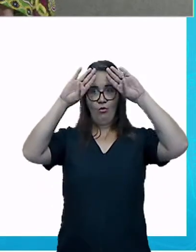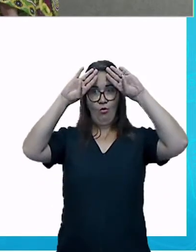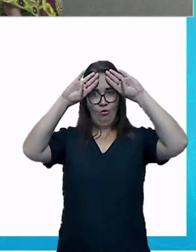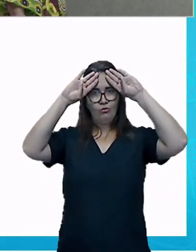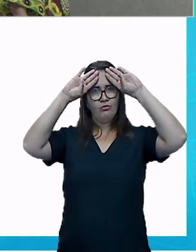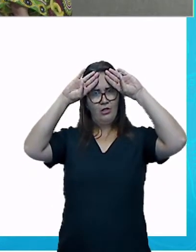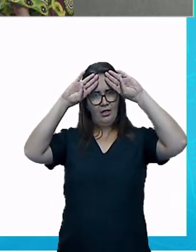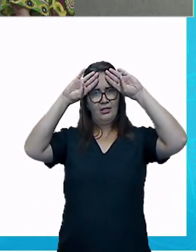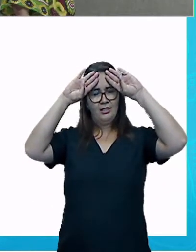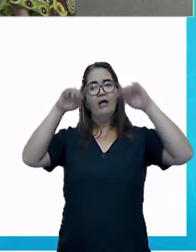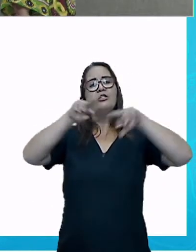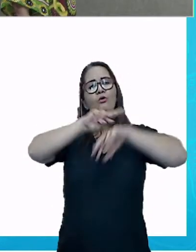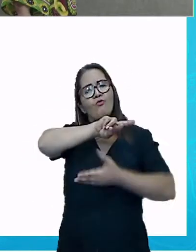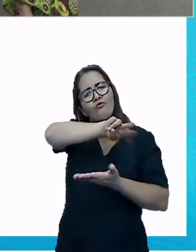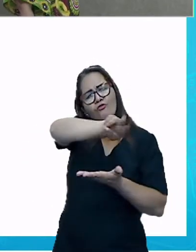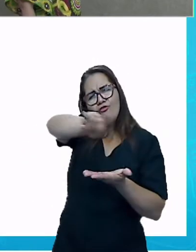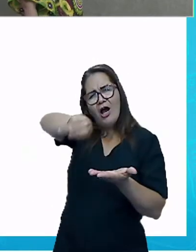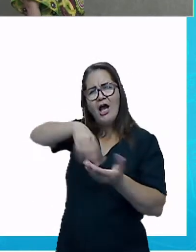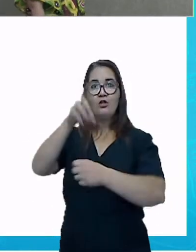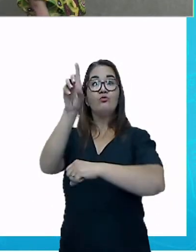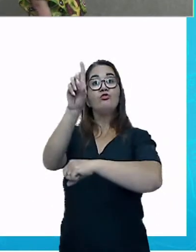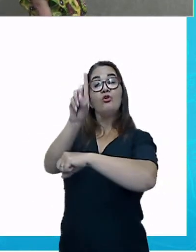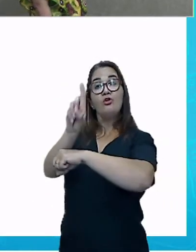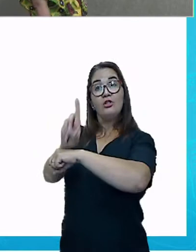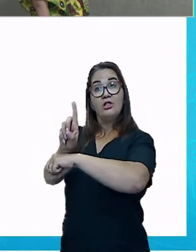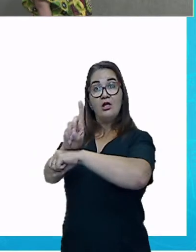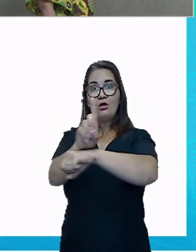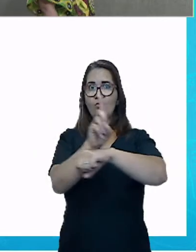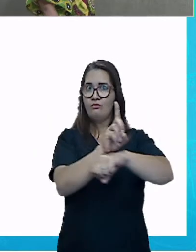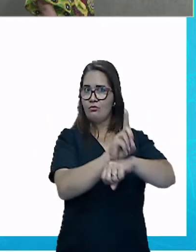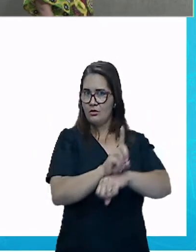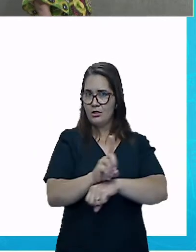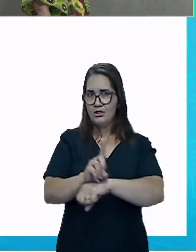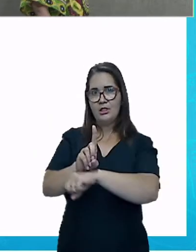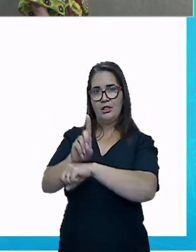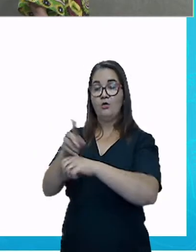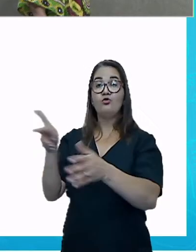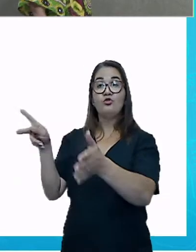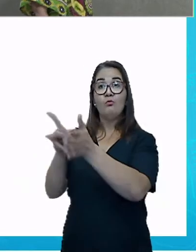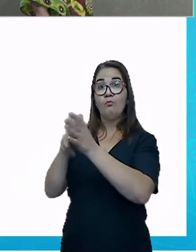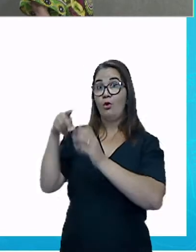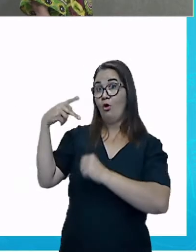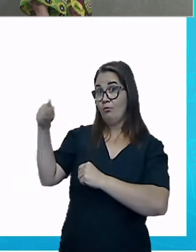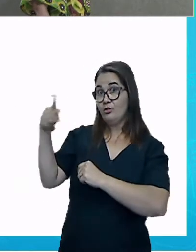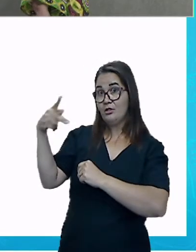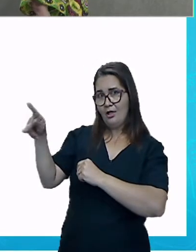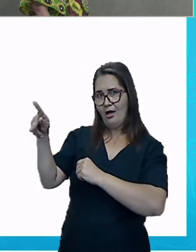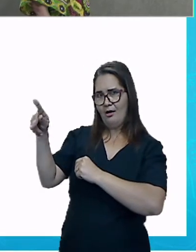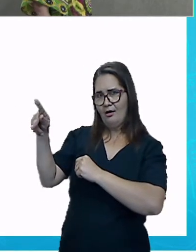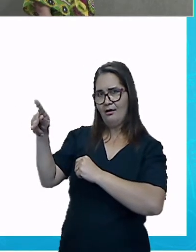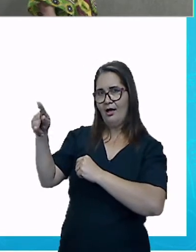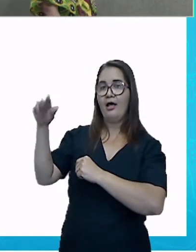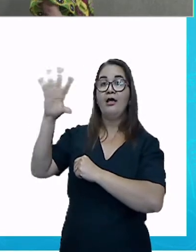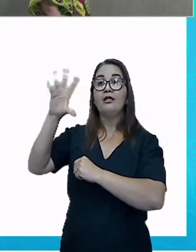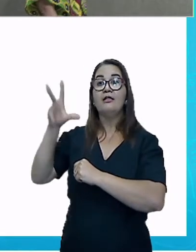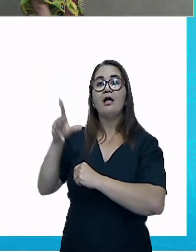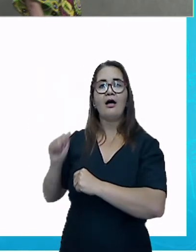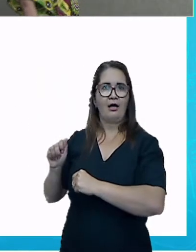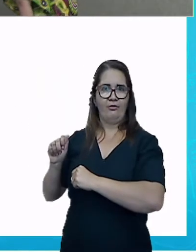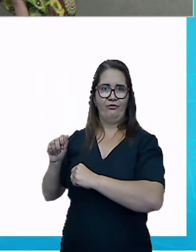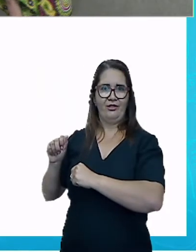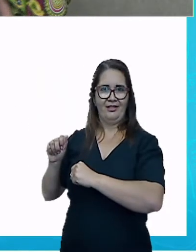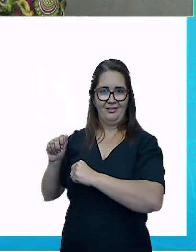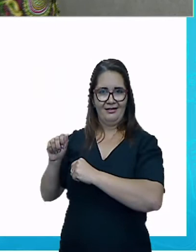Ogum, Iansã, Oxalá, Oxum, Nanã